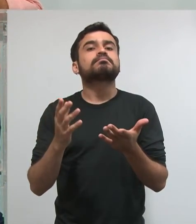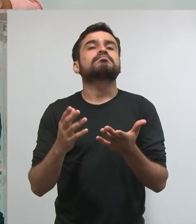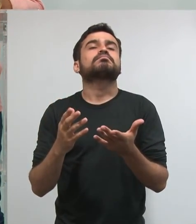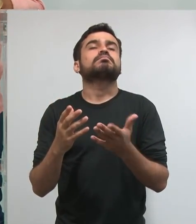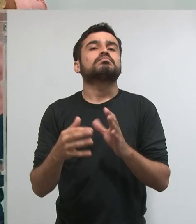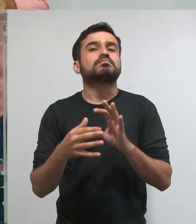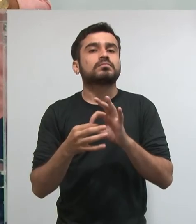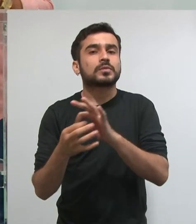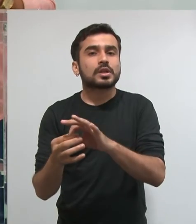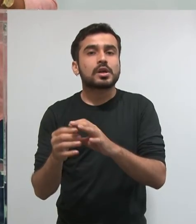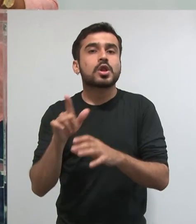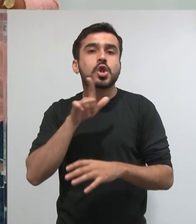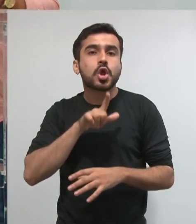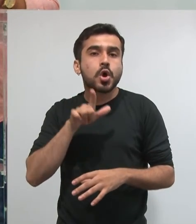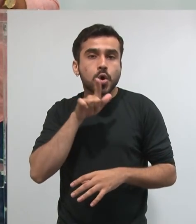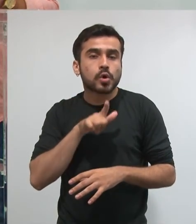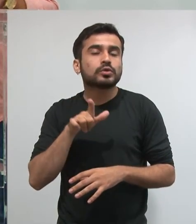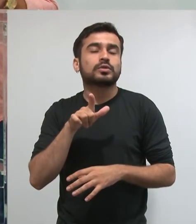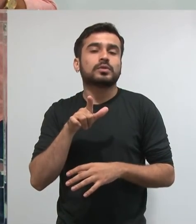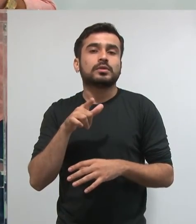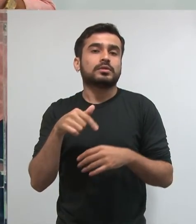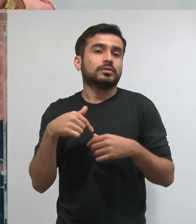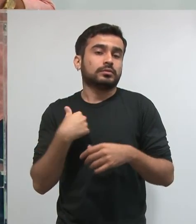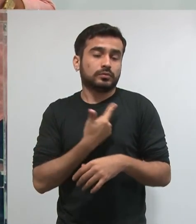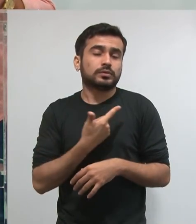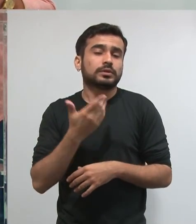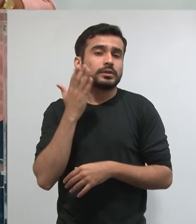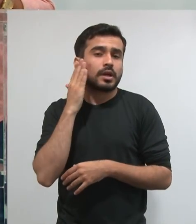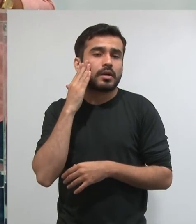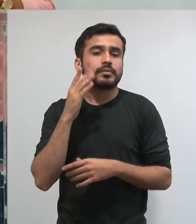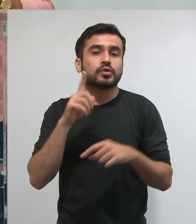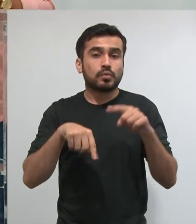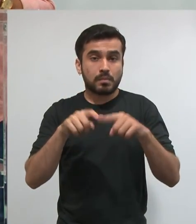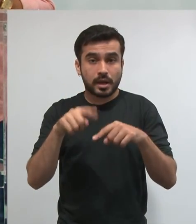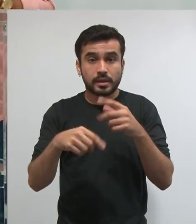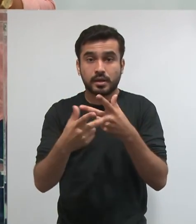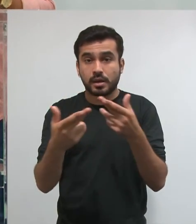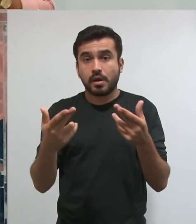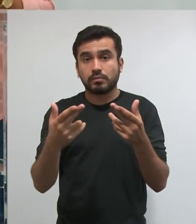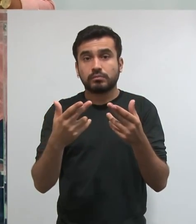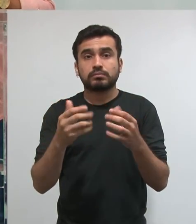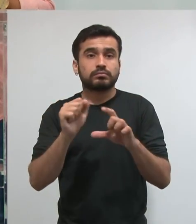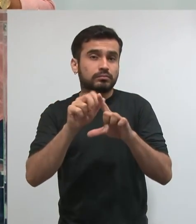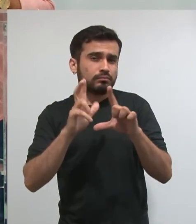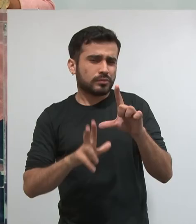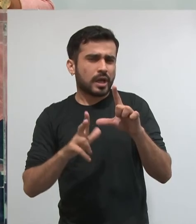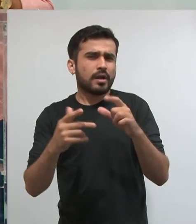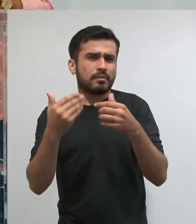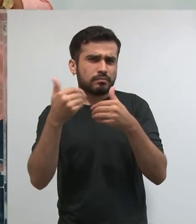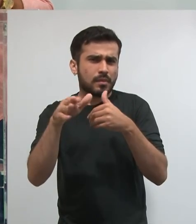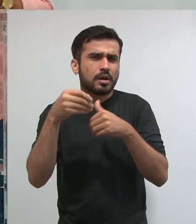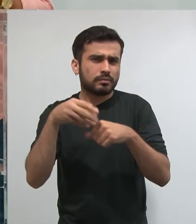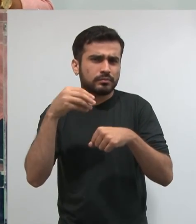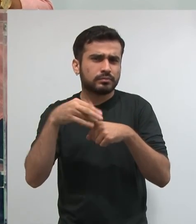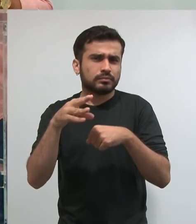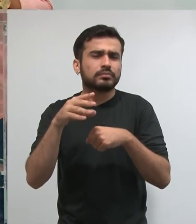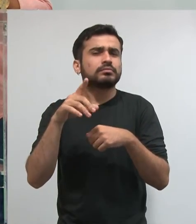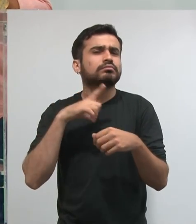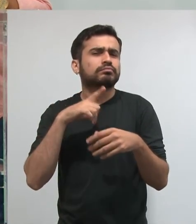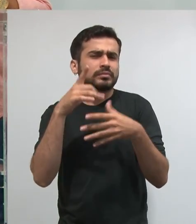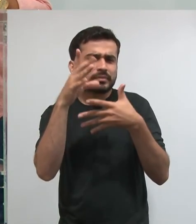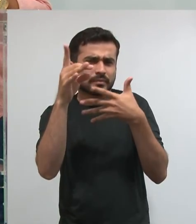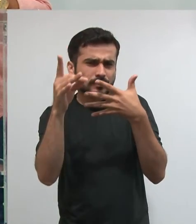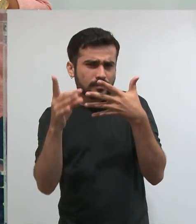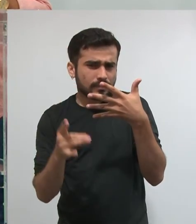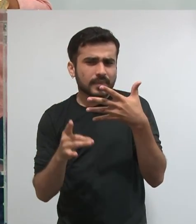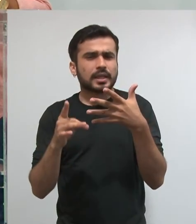harmonização de dados, lógico, e a gente tem no material disponível para vocês um pouco mais detalhado cada uma